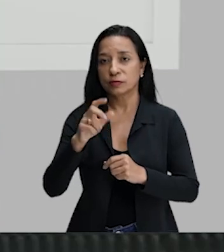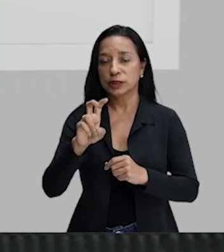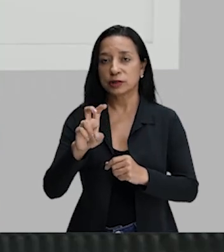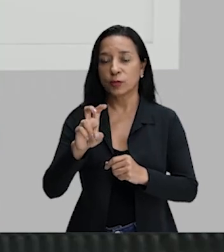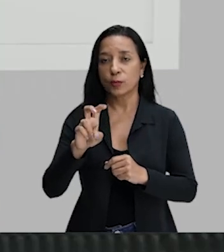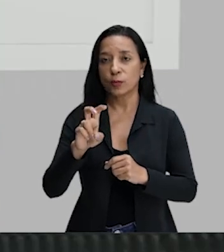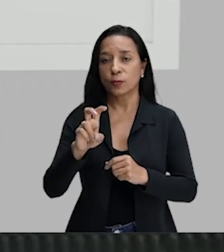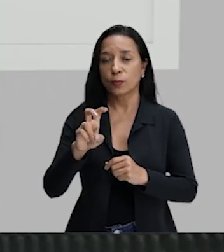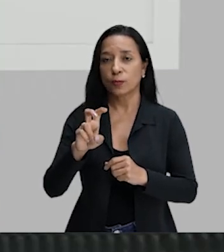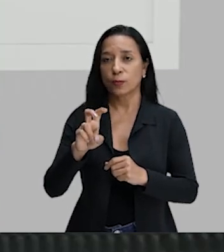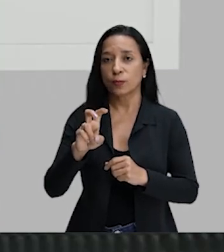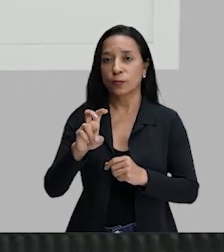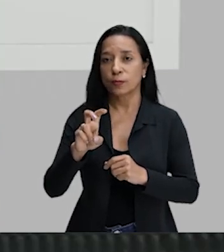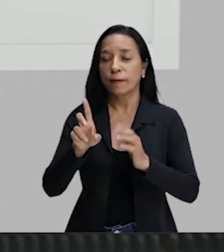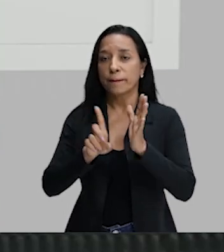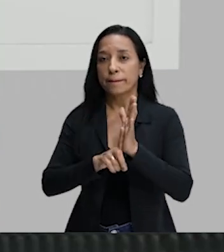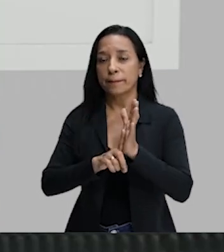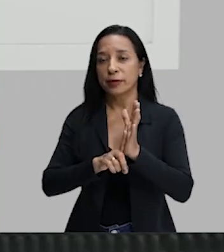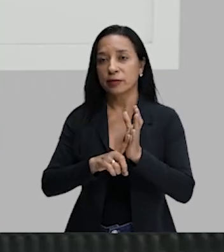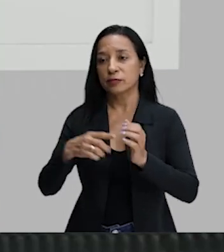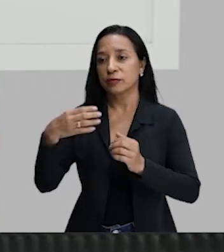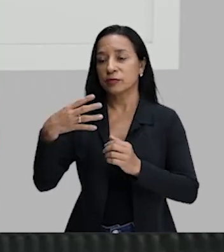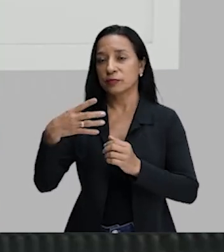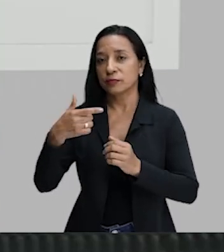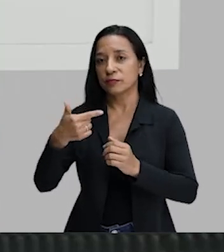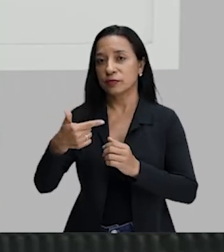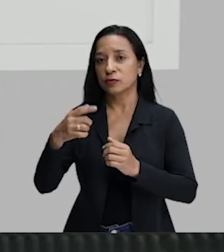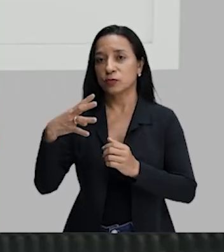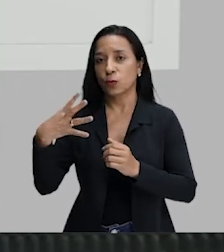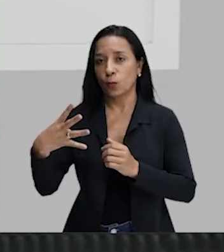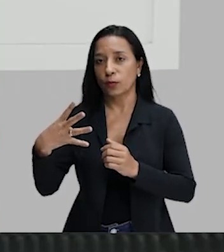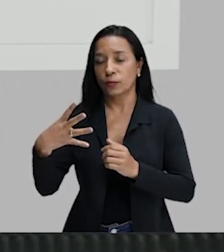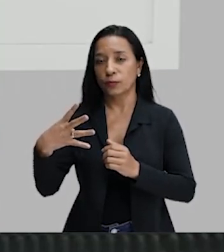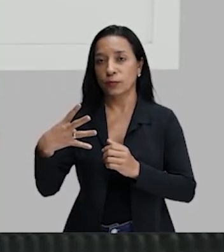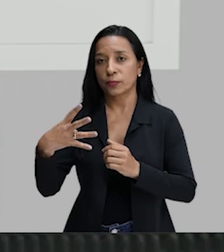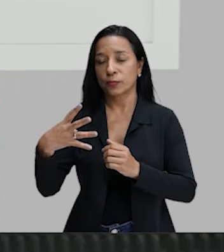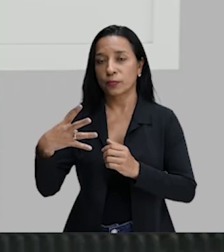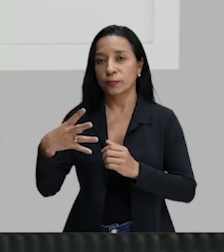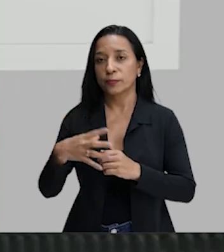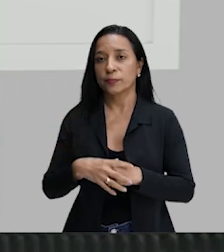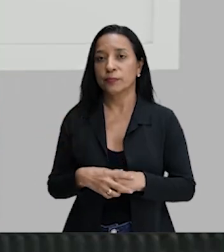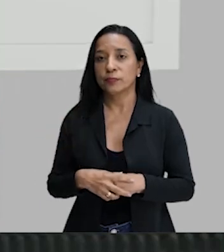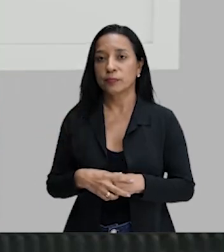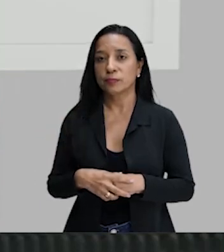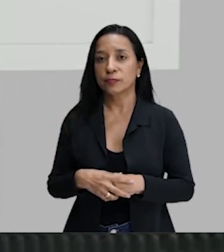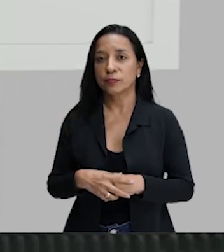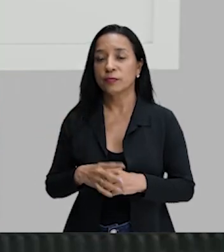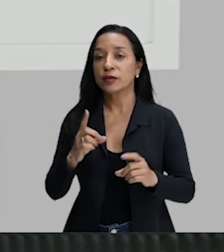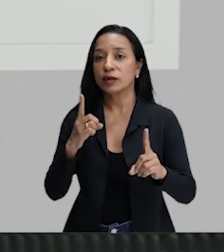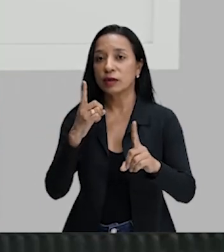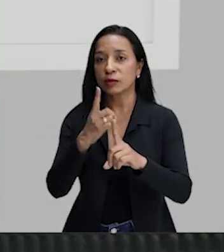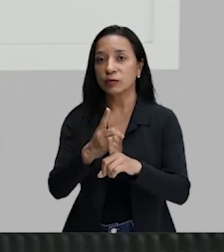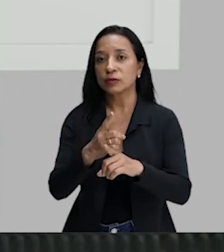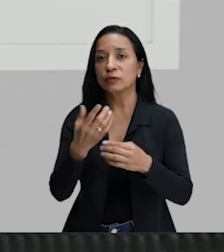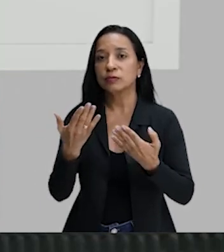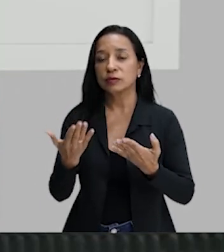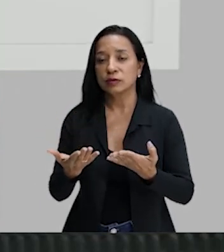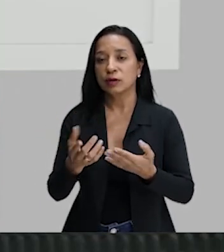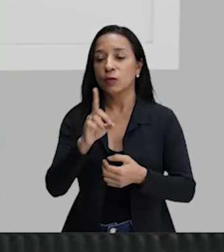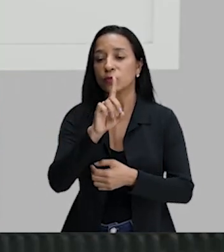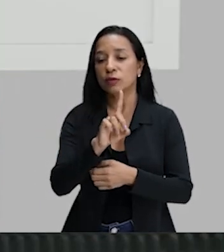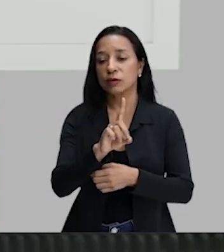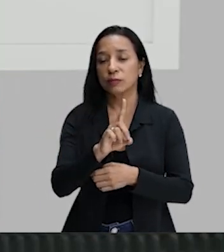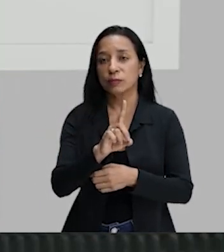25 menos 24. Né? Nós encontramos, então, que o